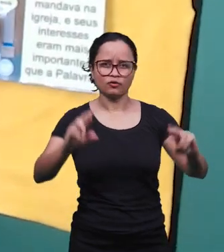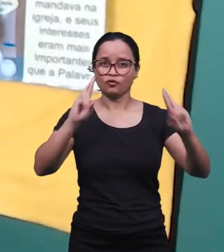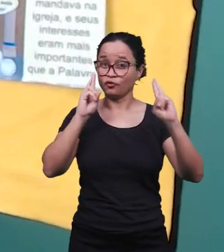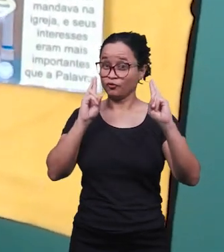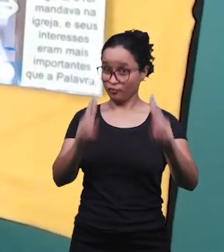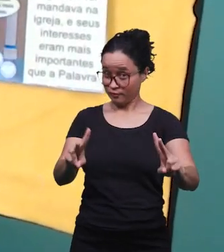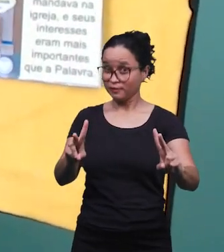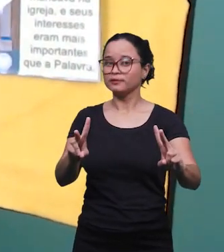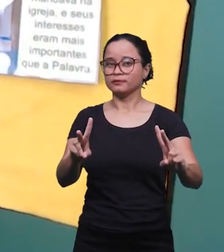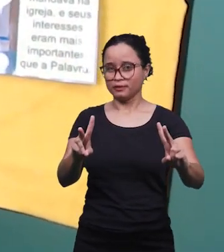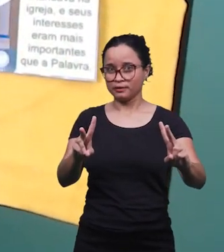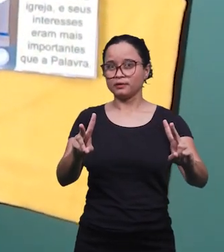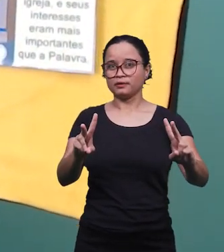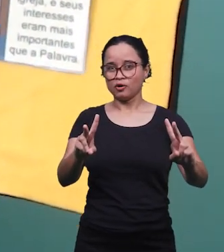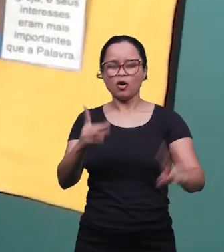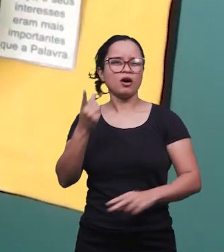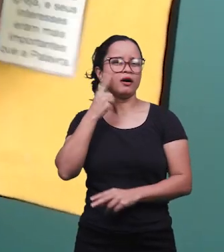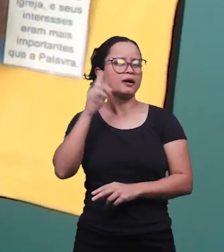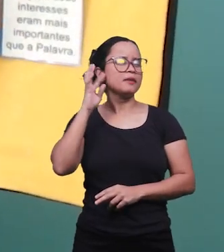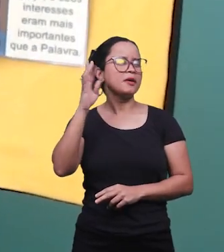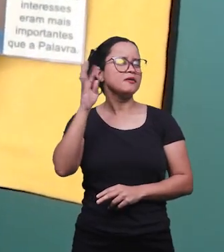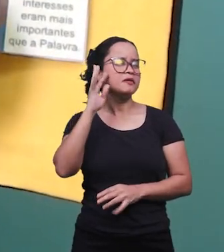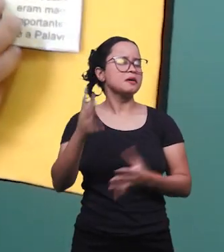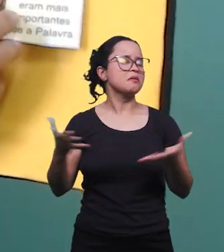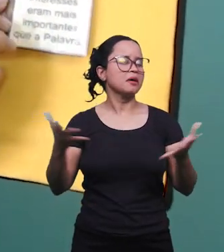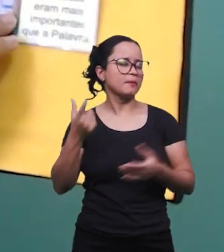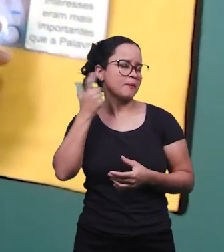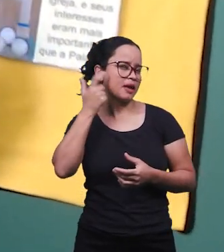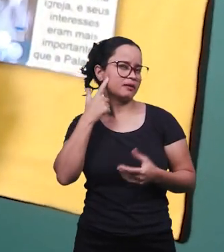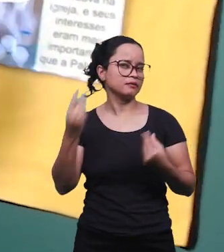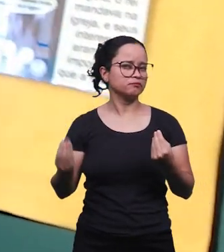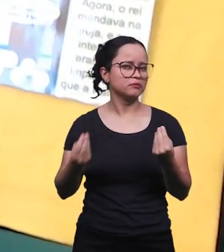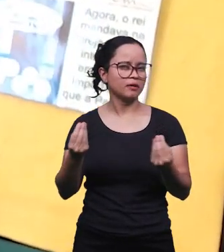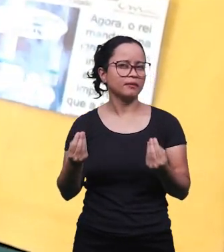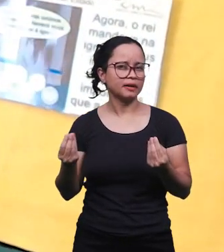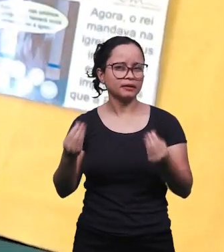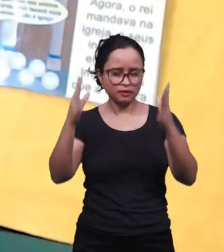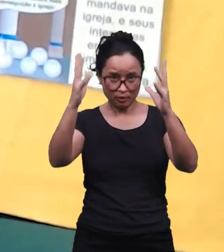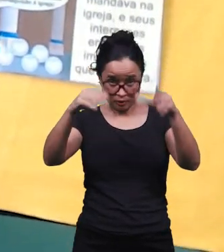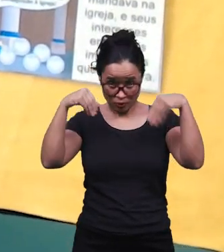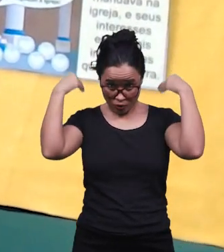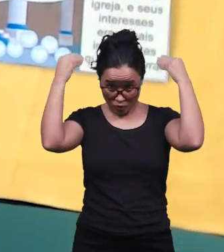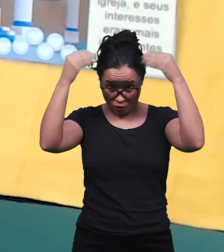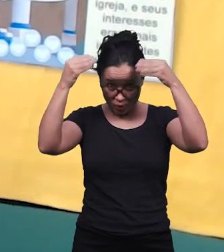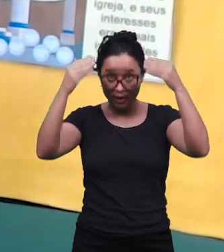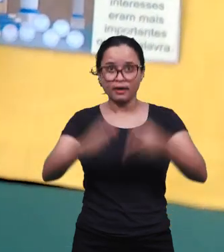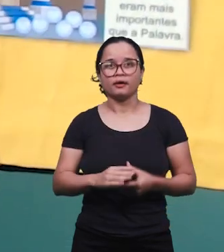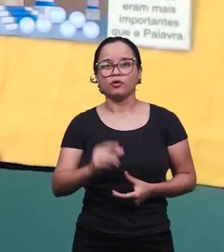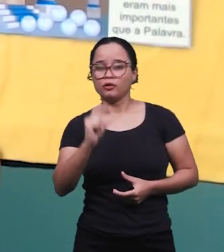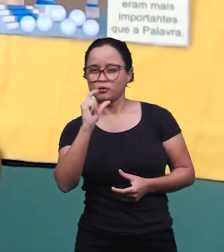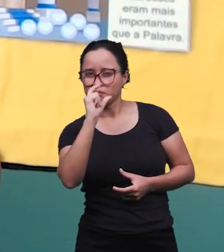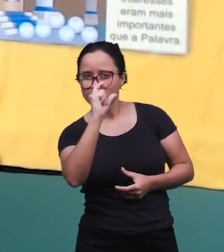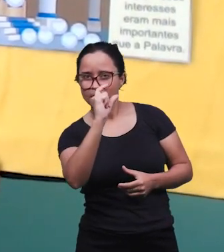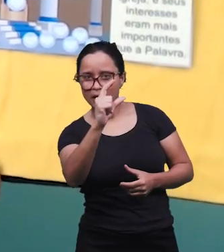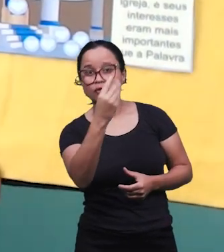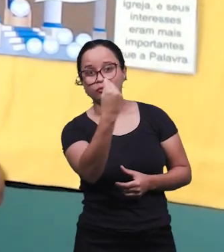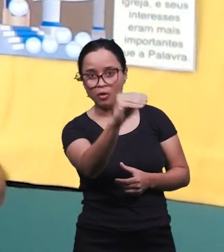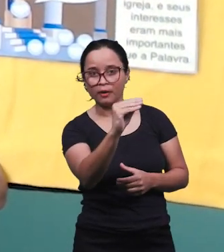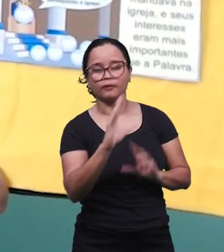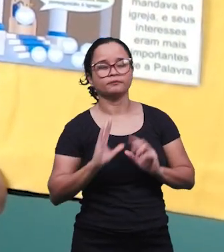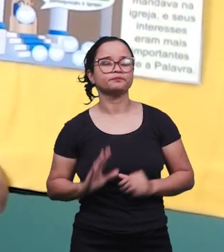estava diferente, né? Agora imagina só, esse rei, aí nós vamos compondo, este rei